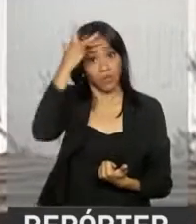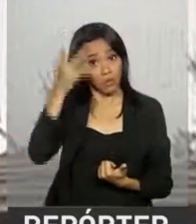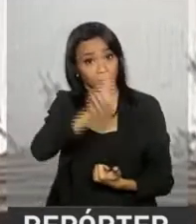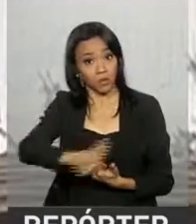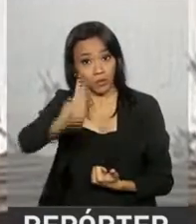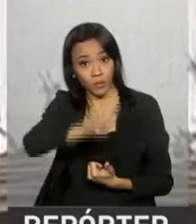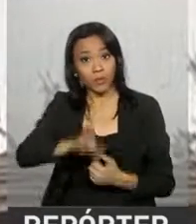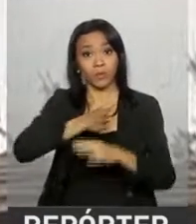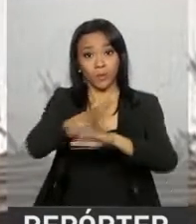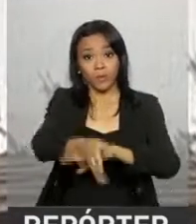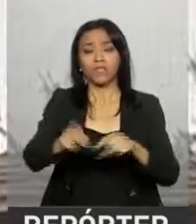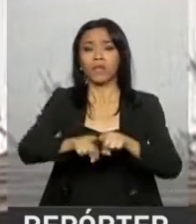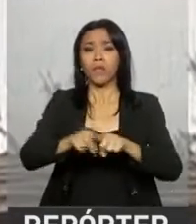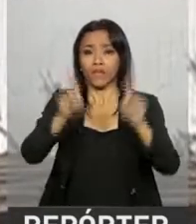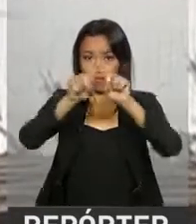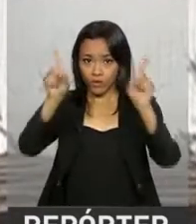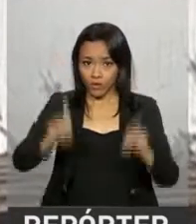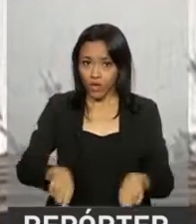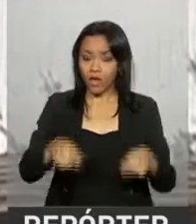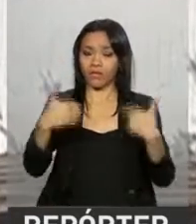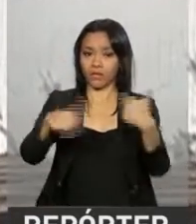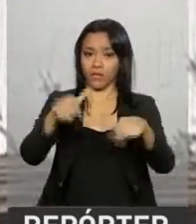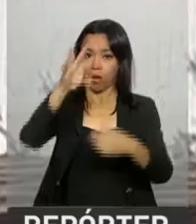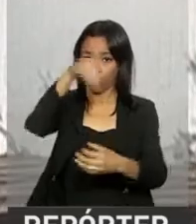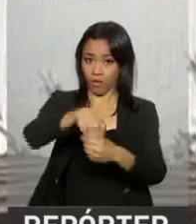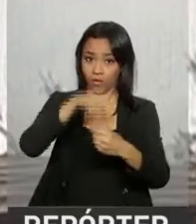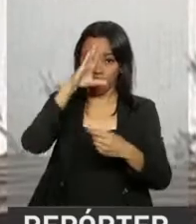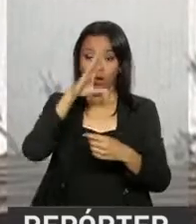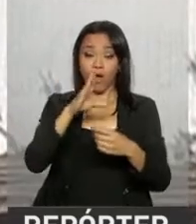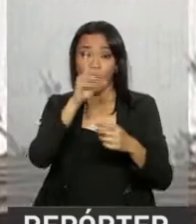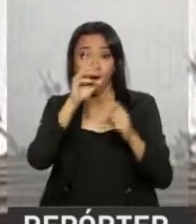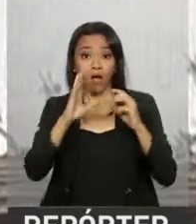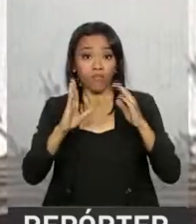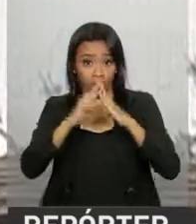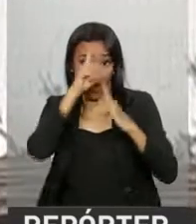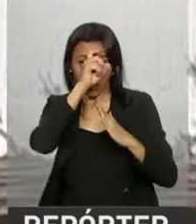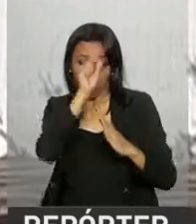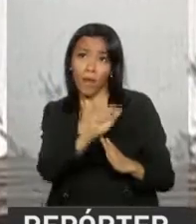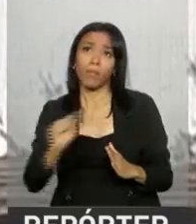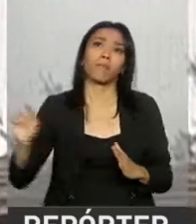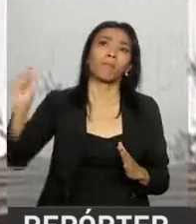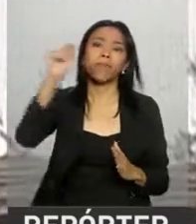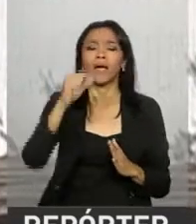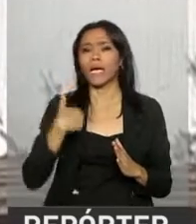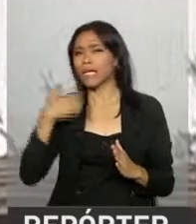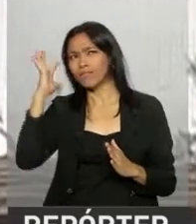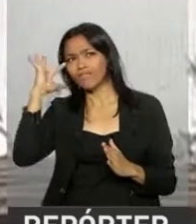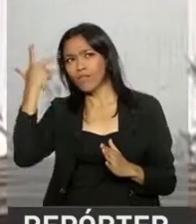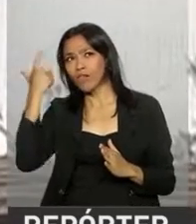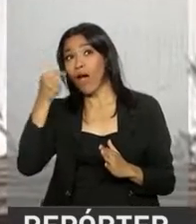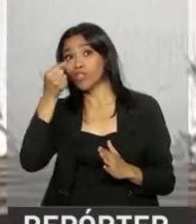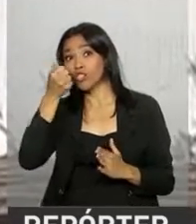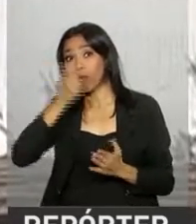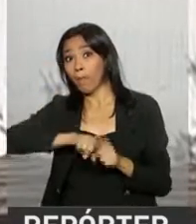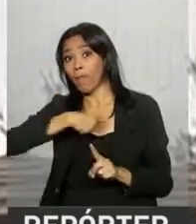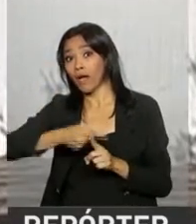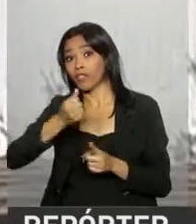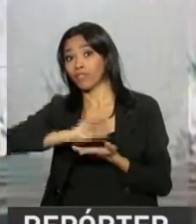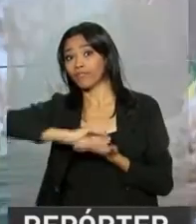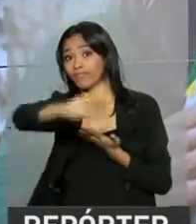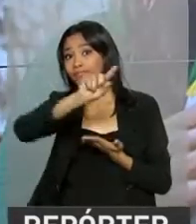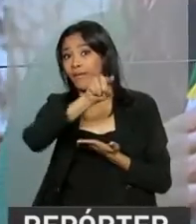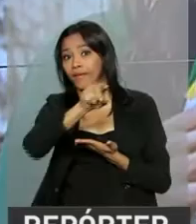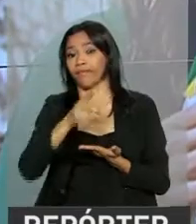próprios funcionários da saúde por meio dessas avaliações do governo decide um para onde enviar mais recursos renata